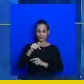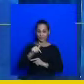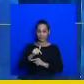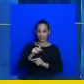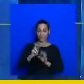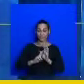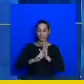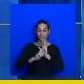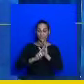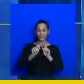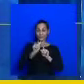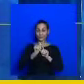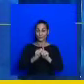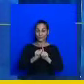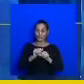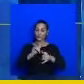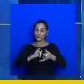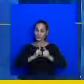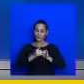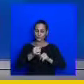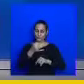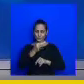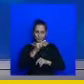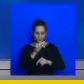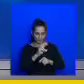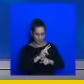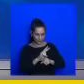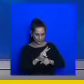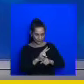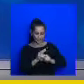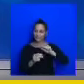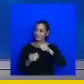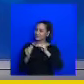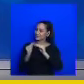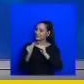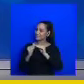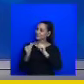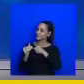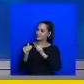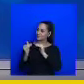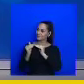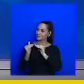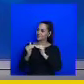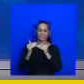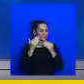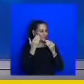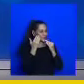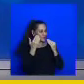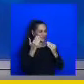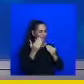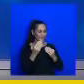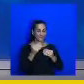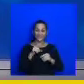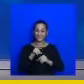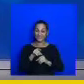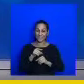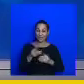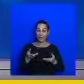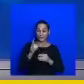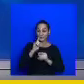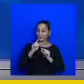07, correspondente ao mês de julho. Confirmam, auditores? Sim, confirmo. Sim, confirmo. Obrigado. E